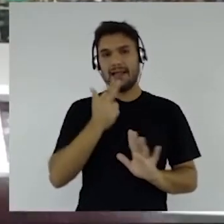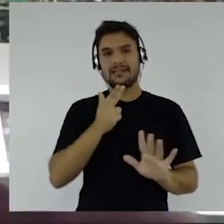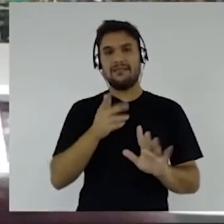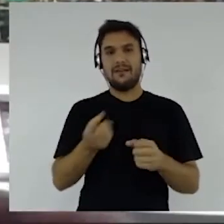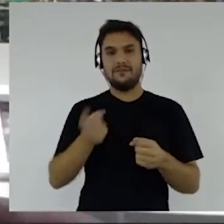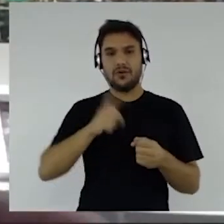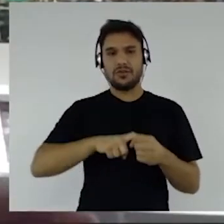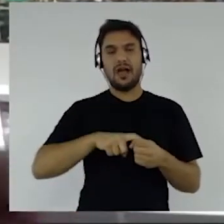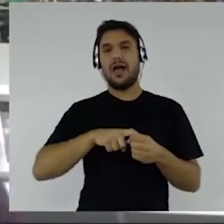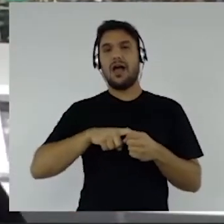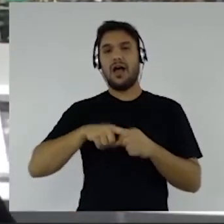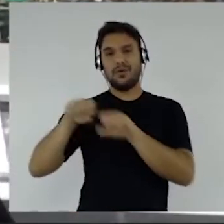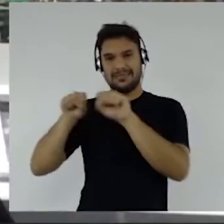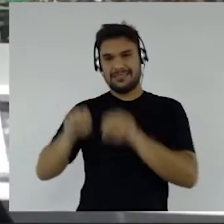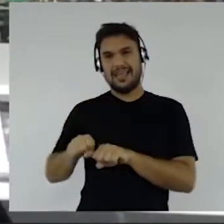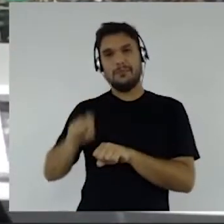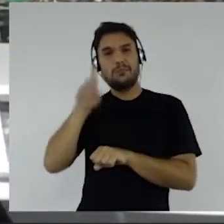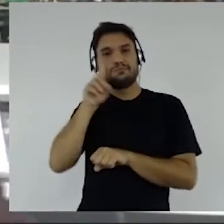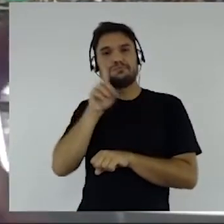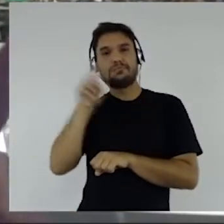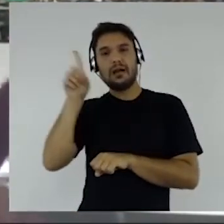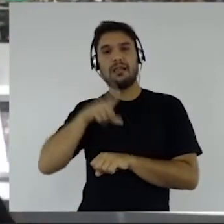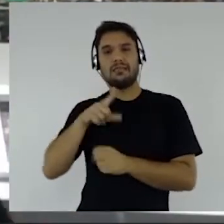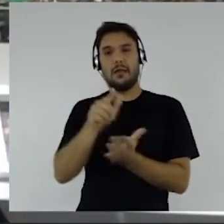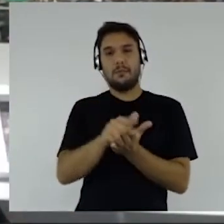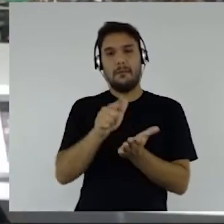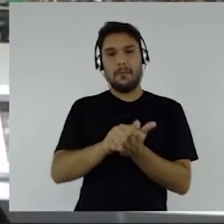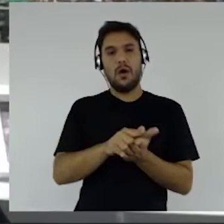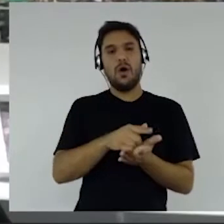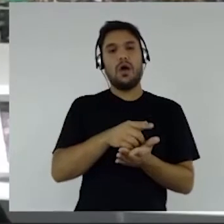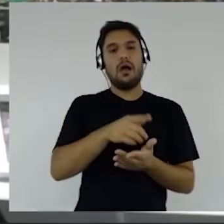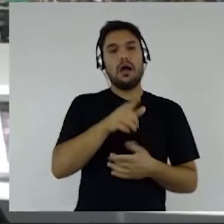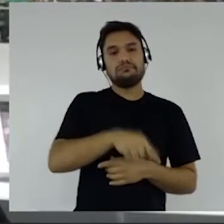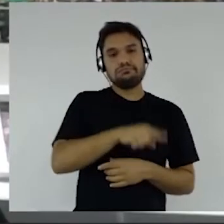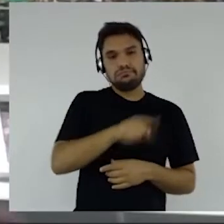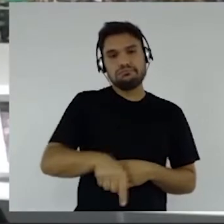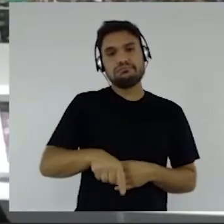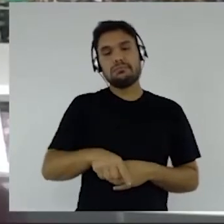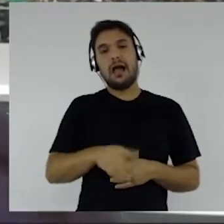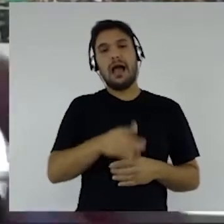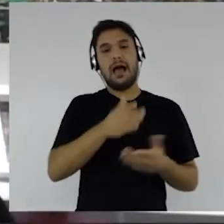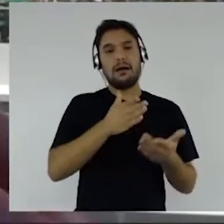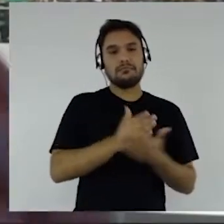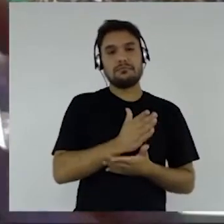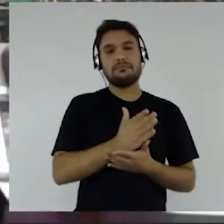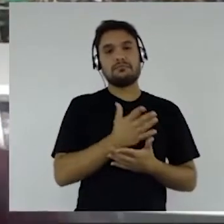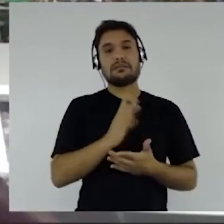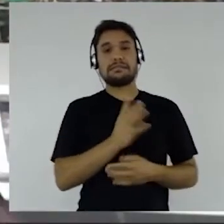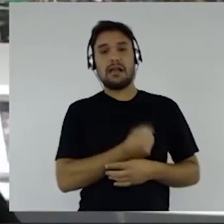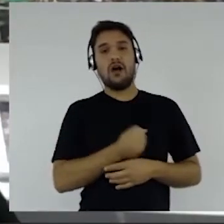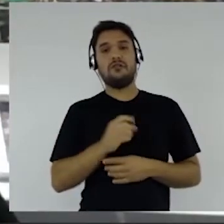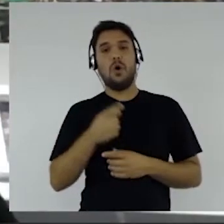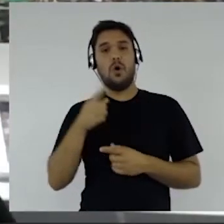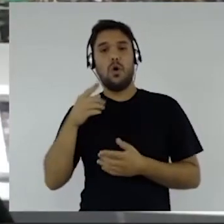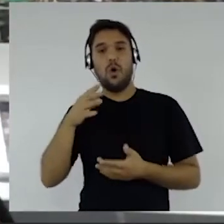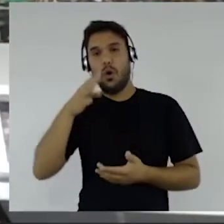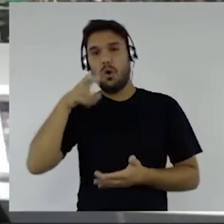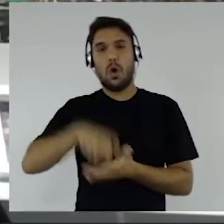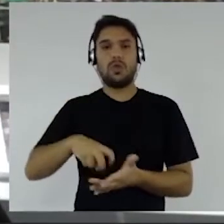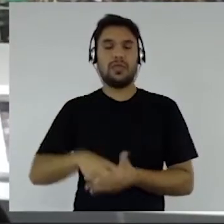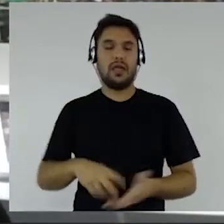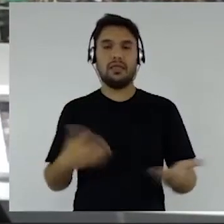para um sistema americano onde nós vamos ter uma célula, condena ou absolve. Ela evita que o jurado que seja